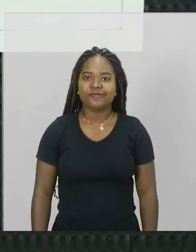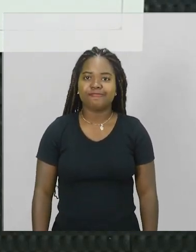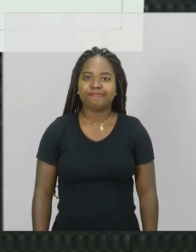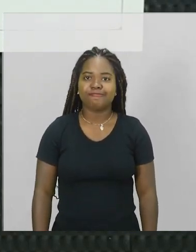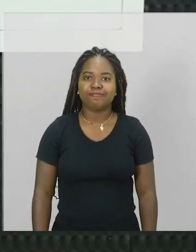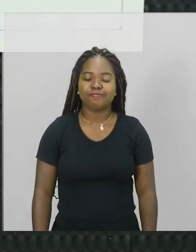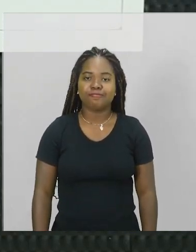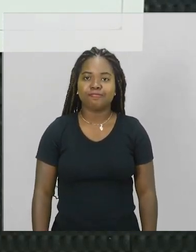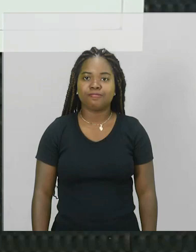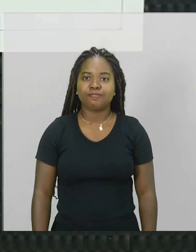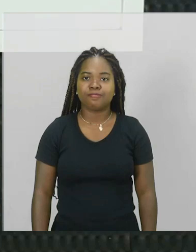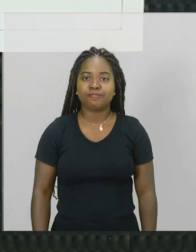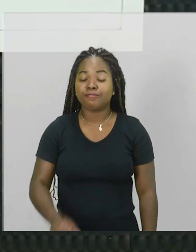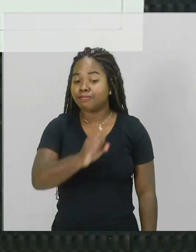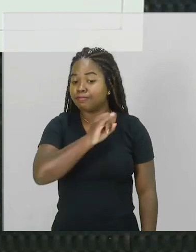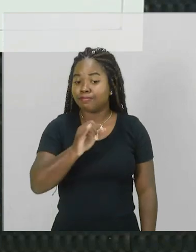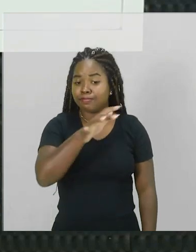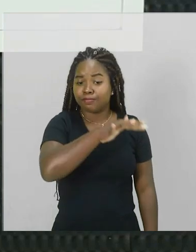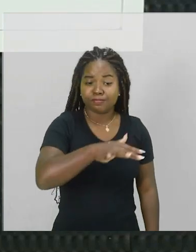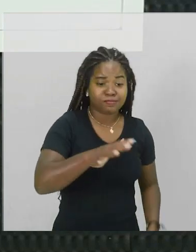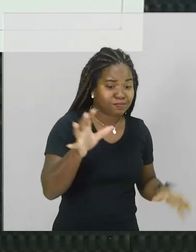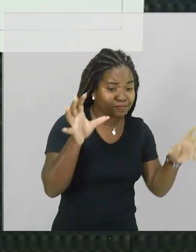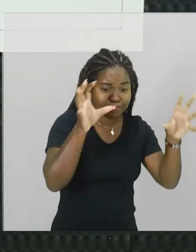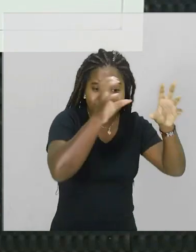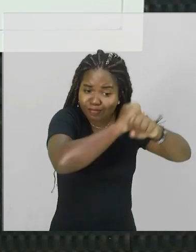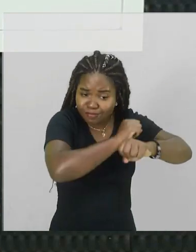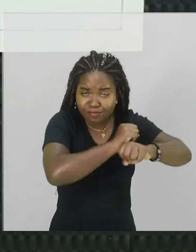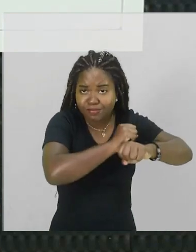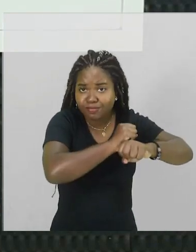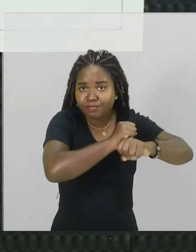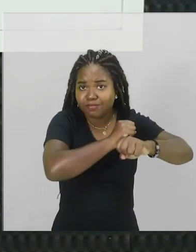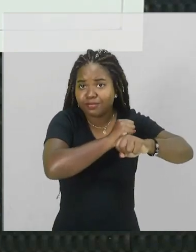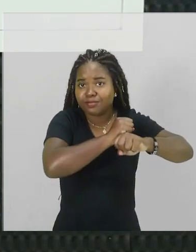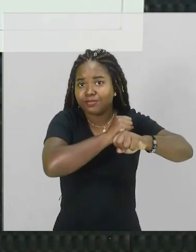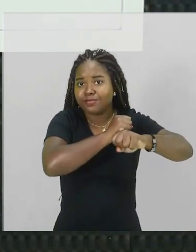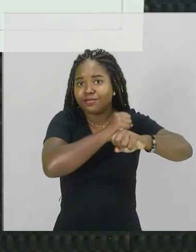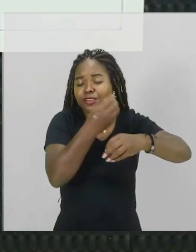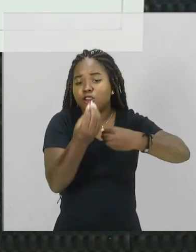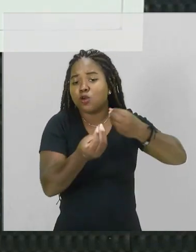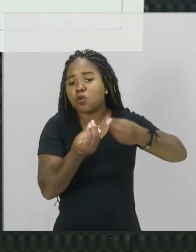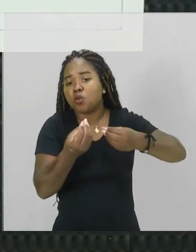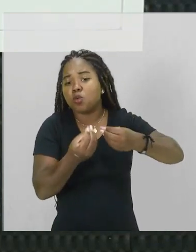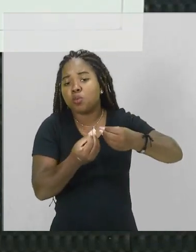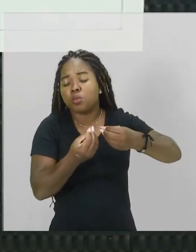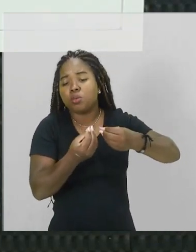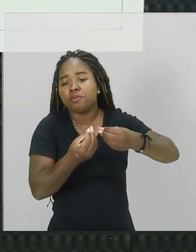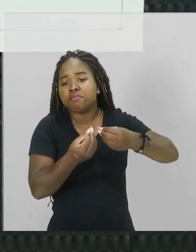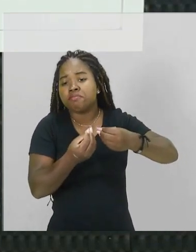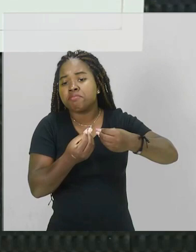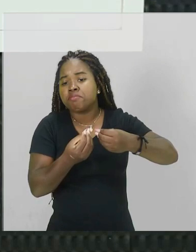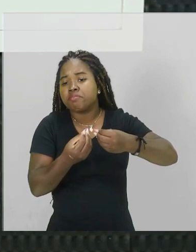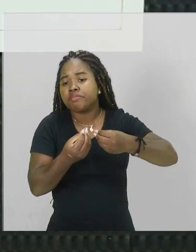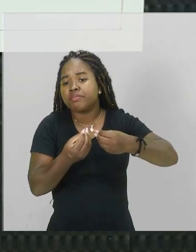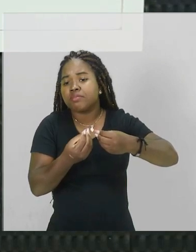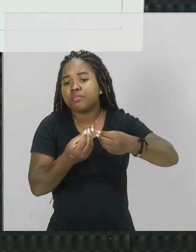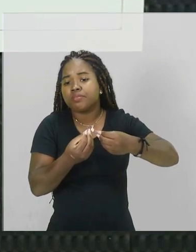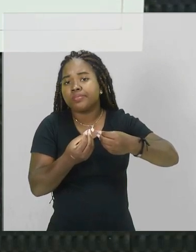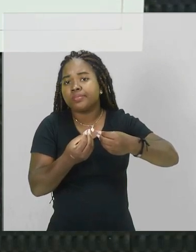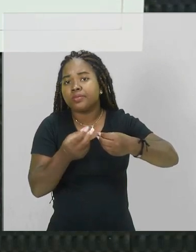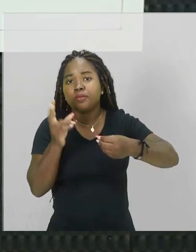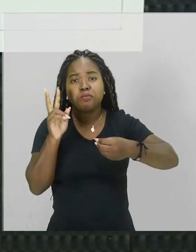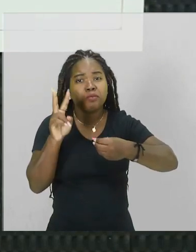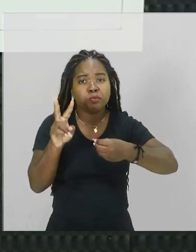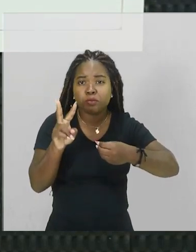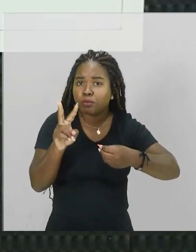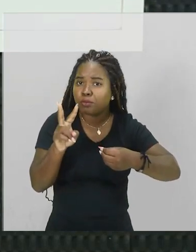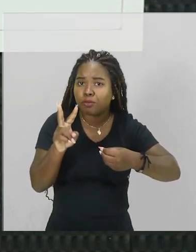tivesse um ambiente totalmente escuro, sem nenhuma fonte de luz, a câmera ela não tinha capacidade de